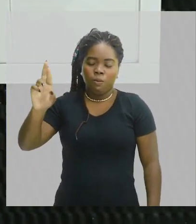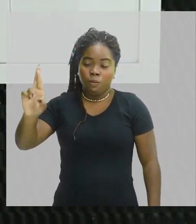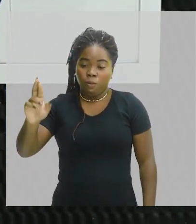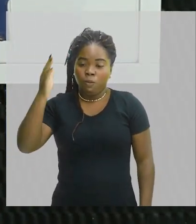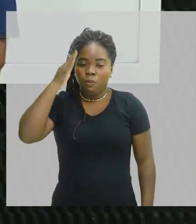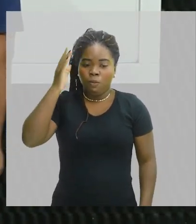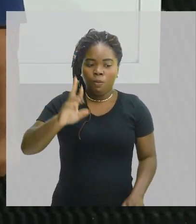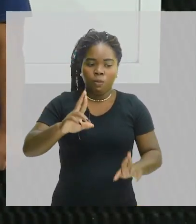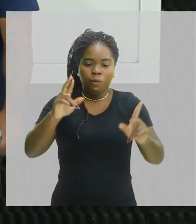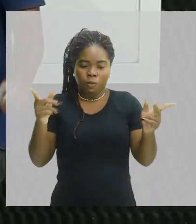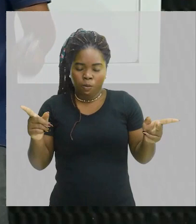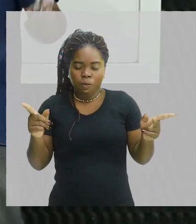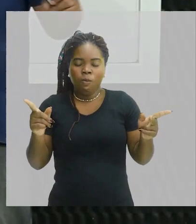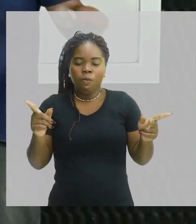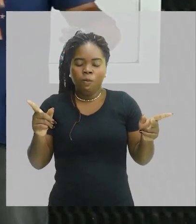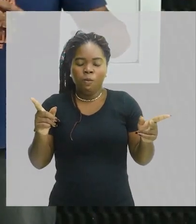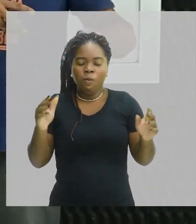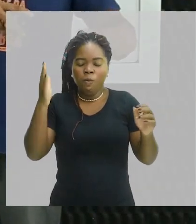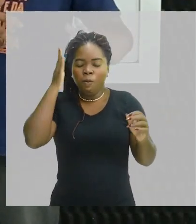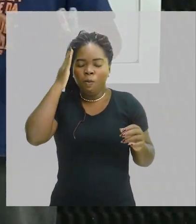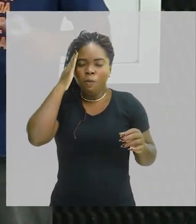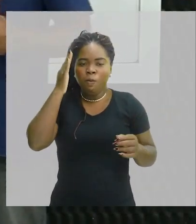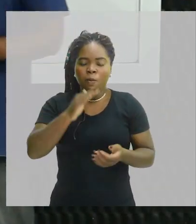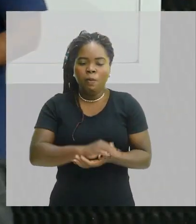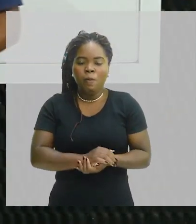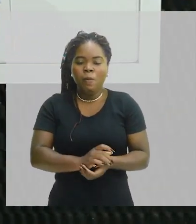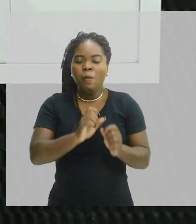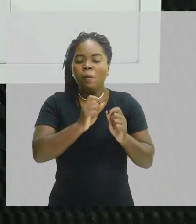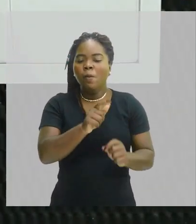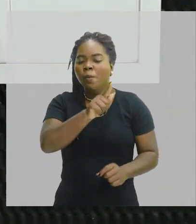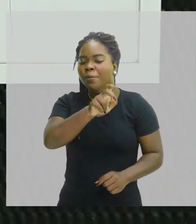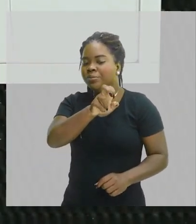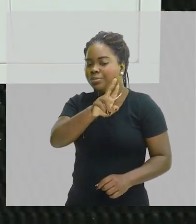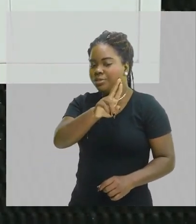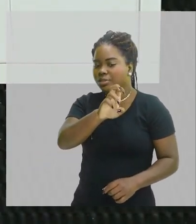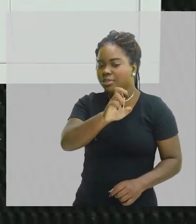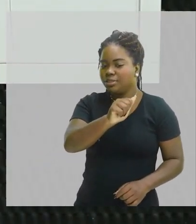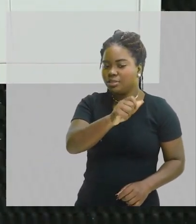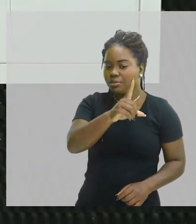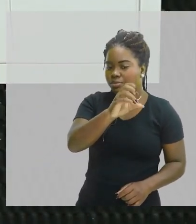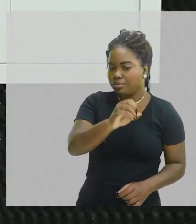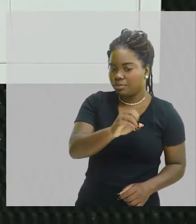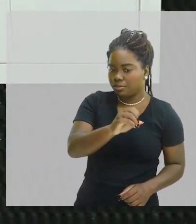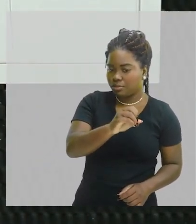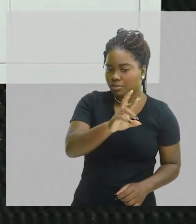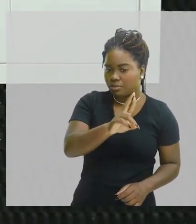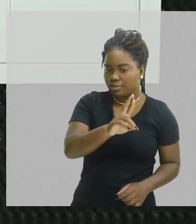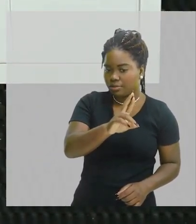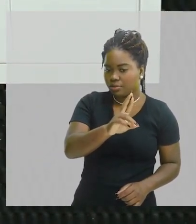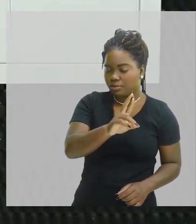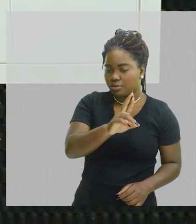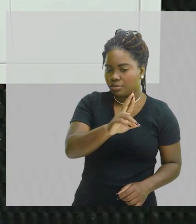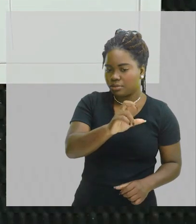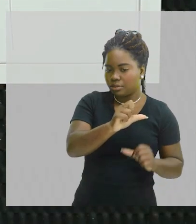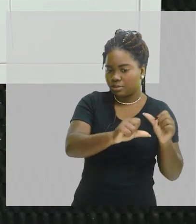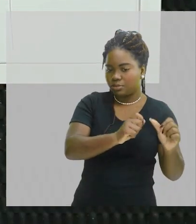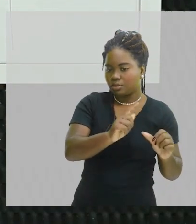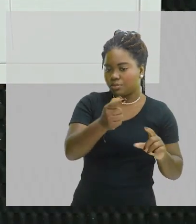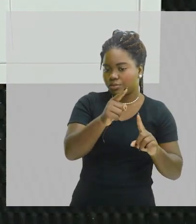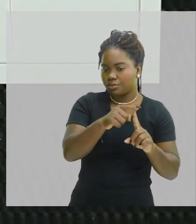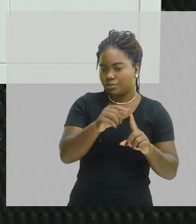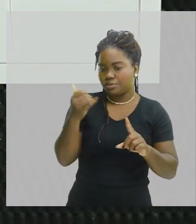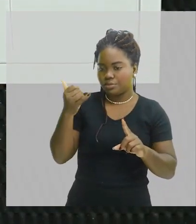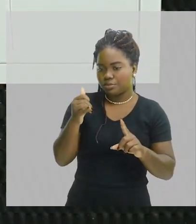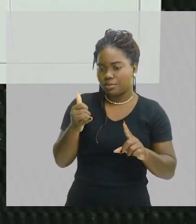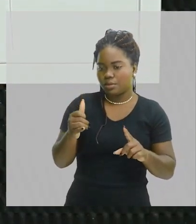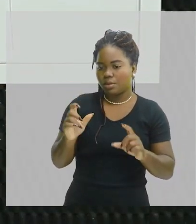entender a diferença entre eles, né? O que é que um gerador faz? Um gerador, ele transforma outros tipos de energia em